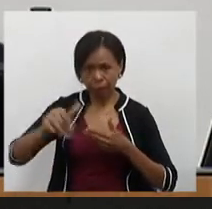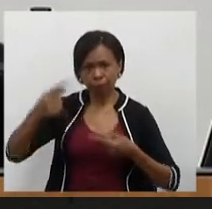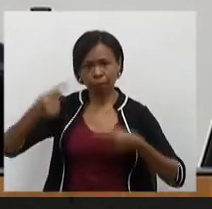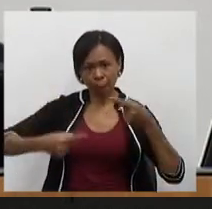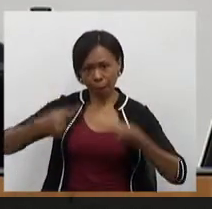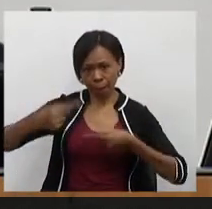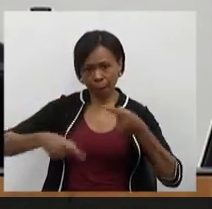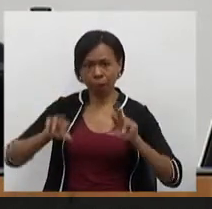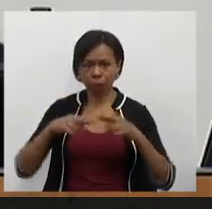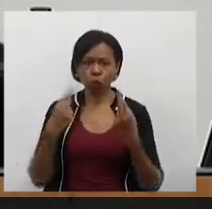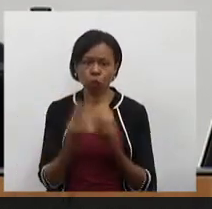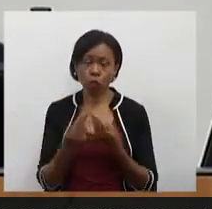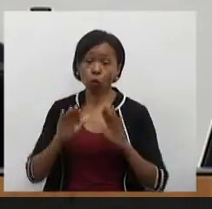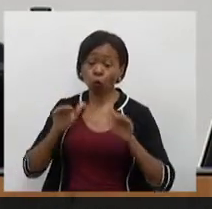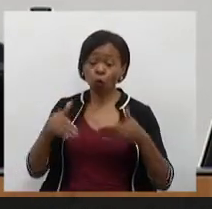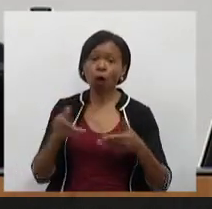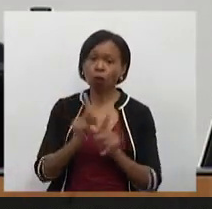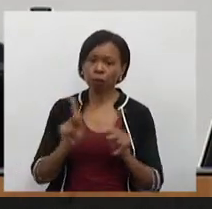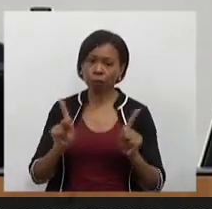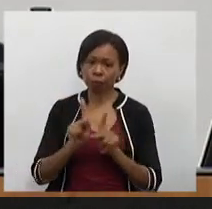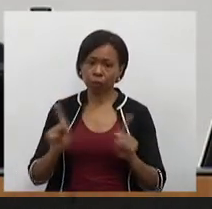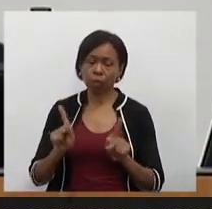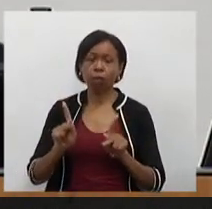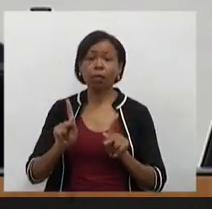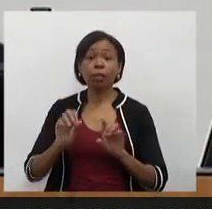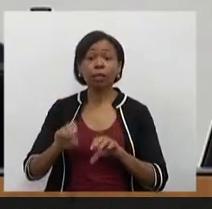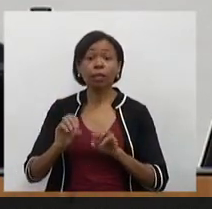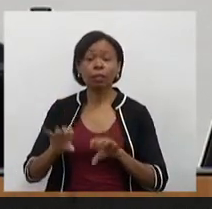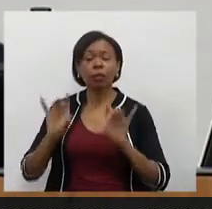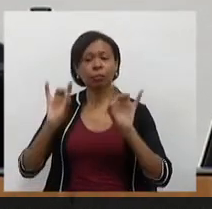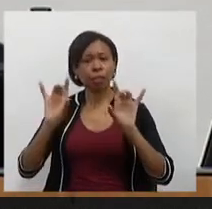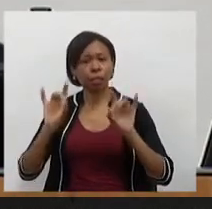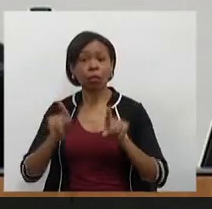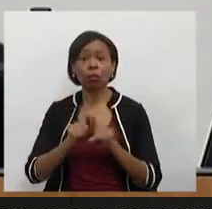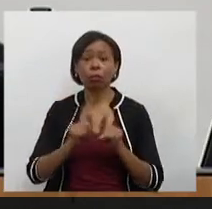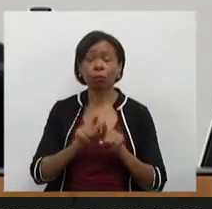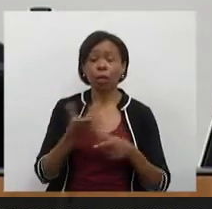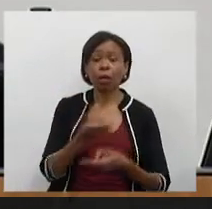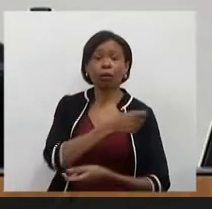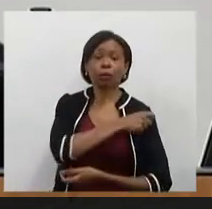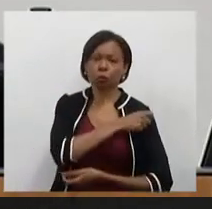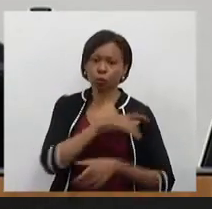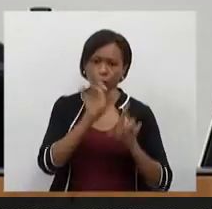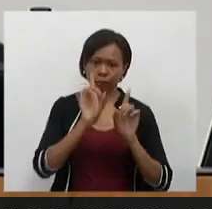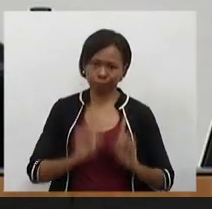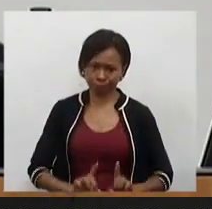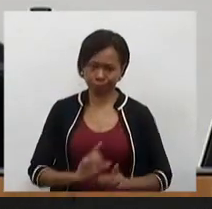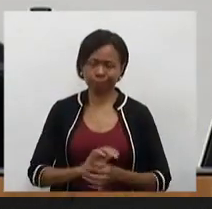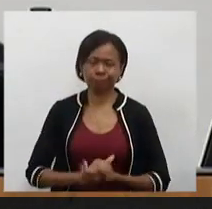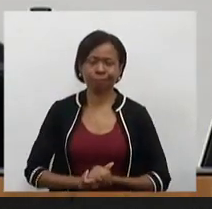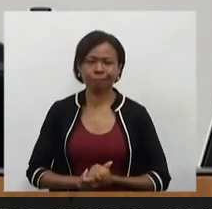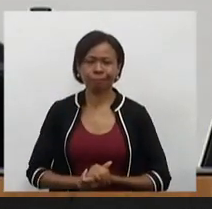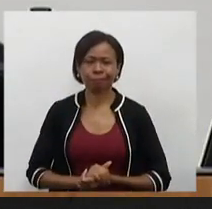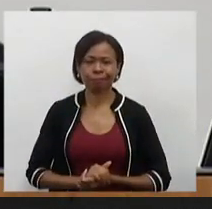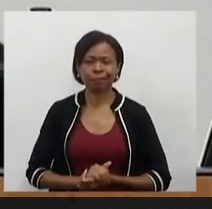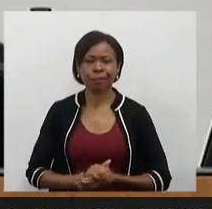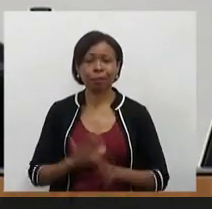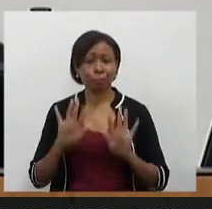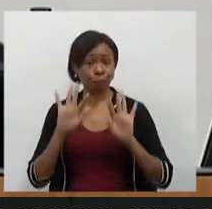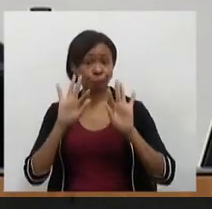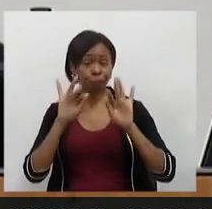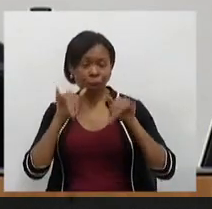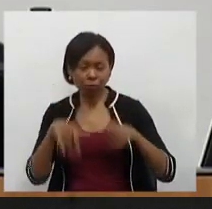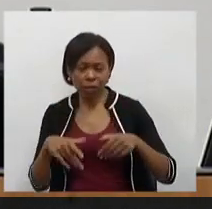para os professores da educação especial e para os alunos com deficiência. Bem, só então para ir encerrando,